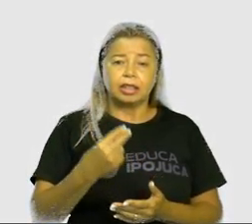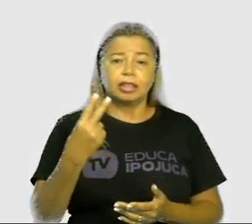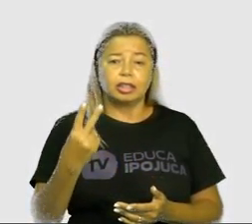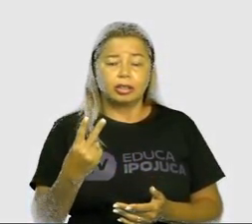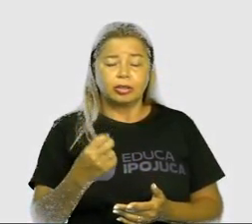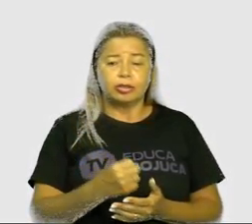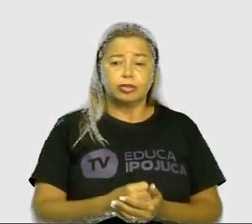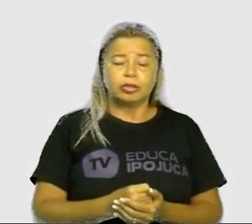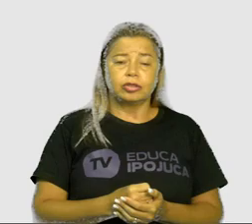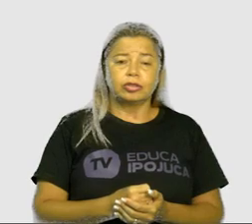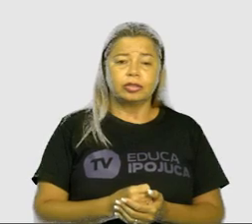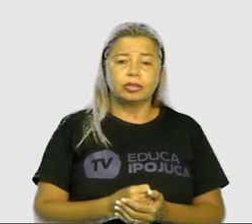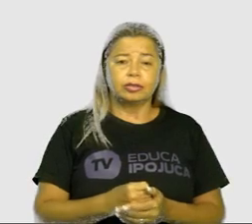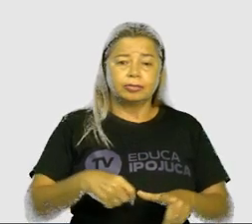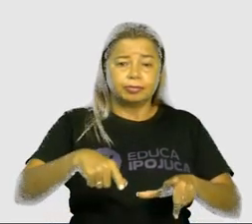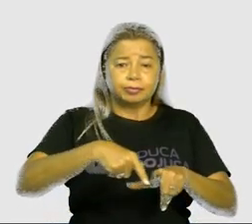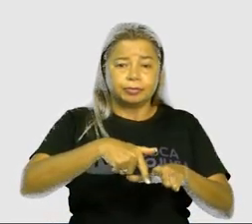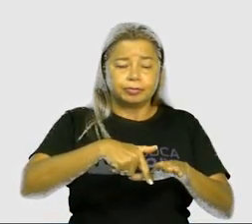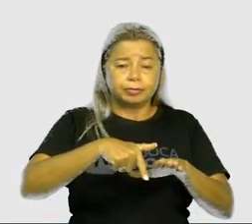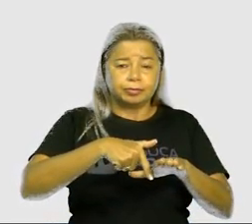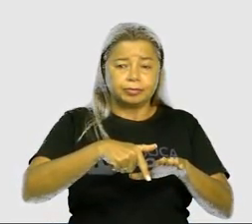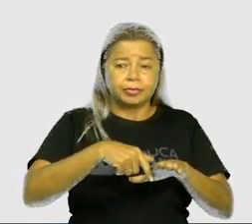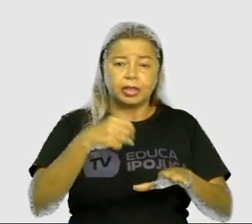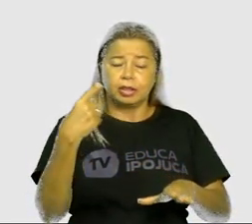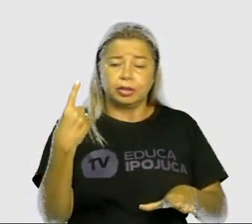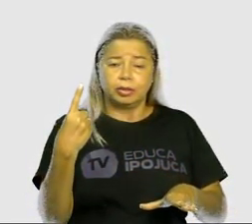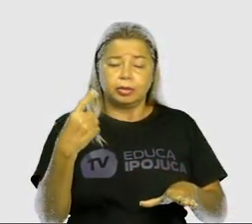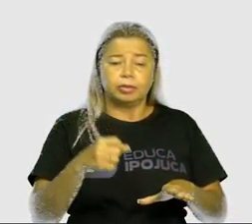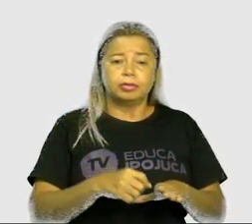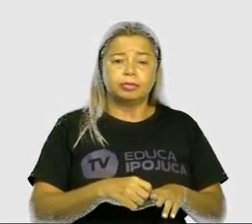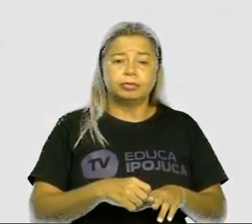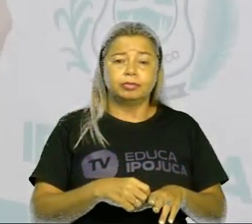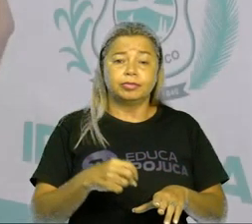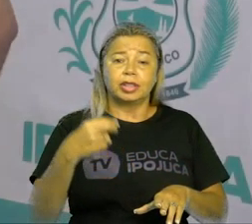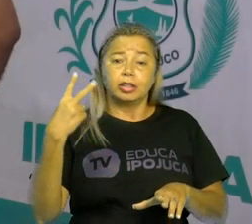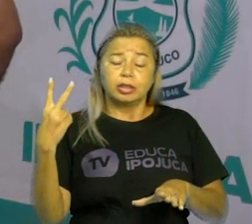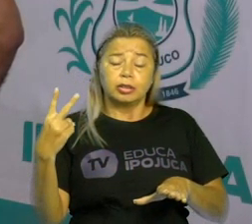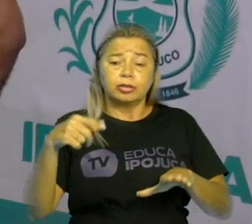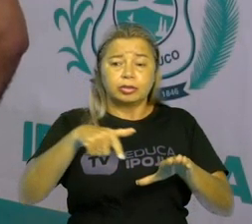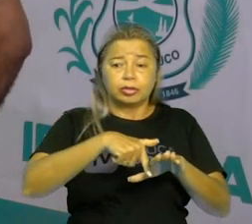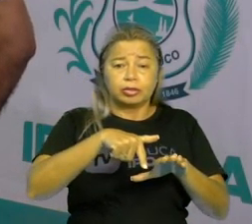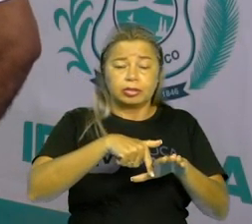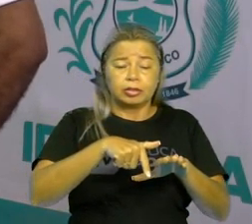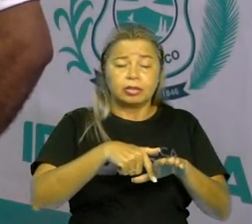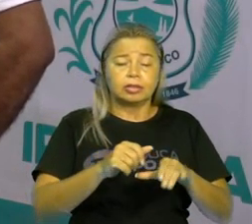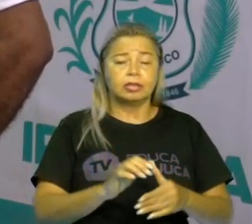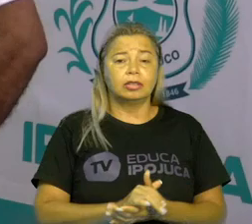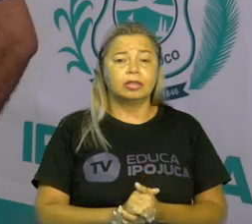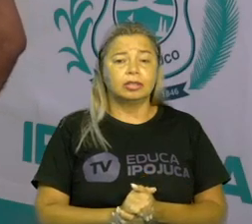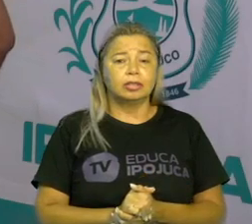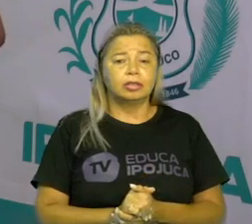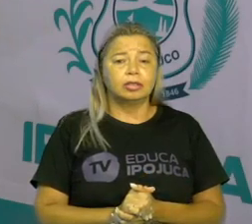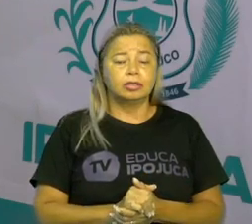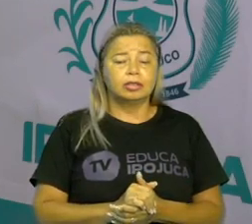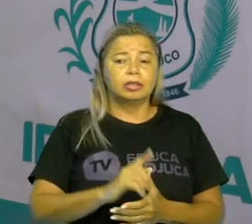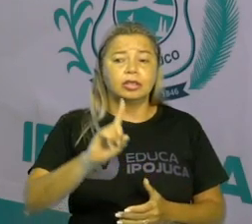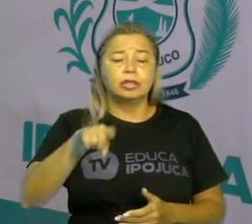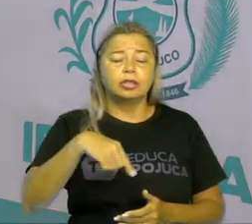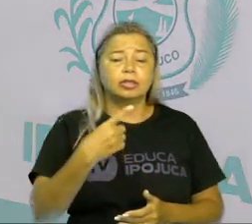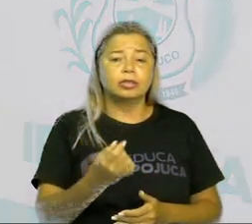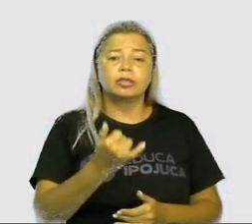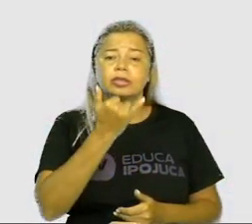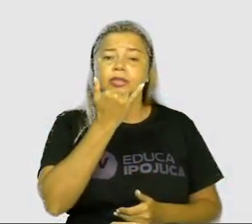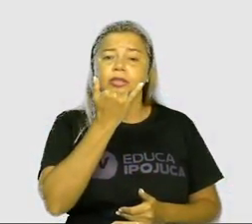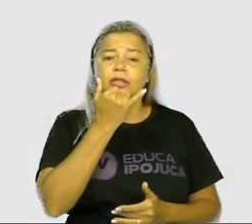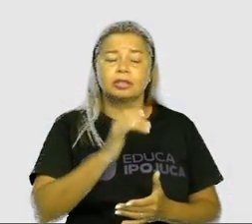um e um pé o mais de um pé sim e nós temos esses outros aqui